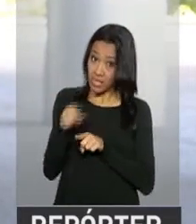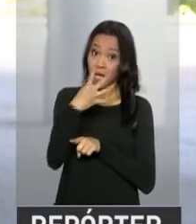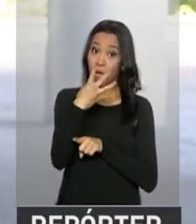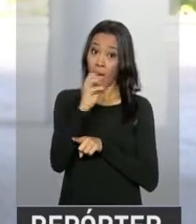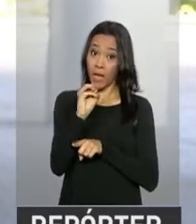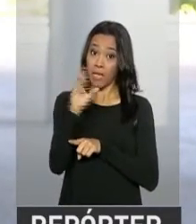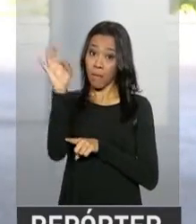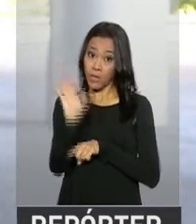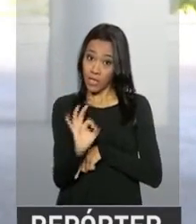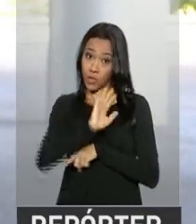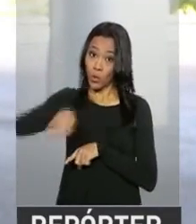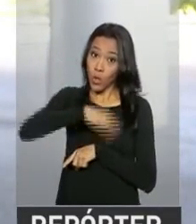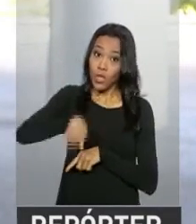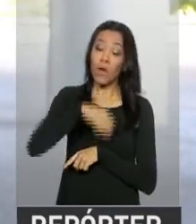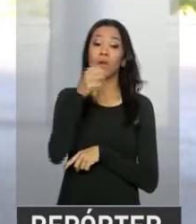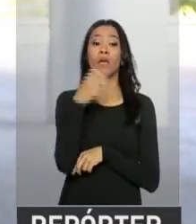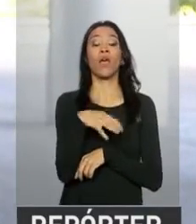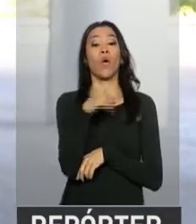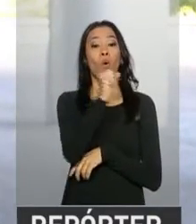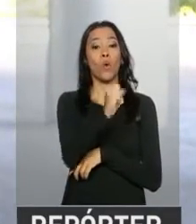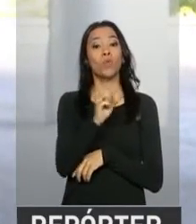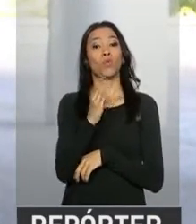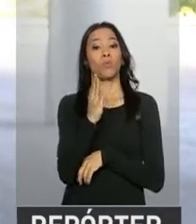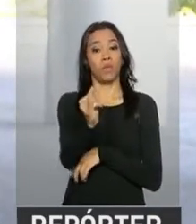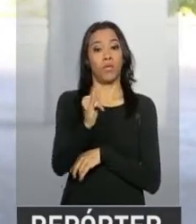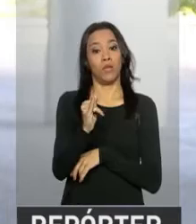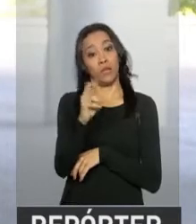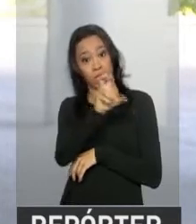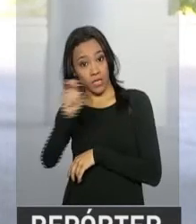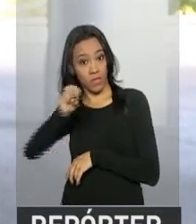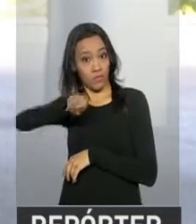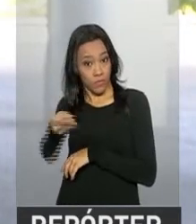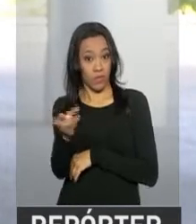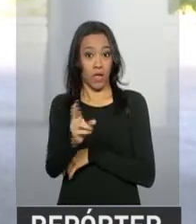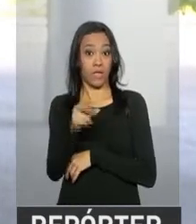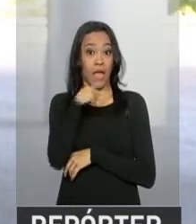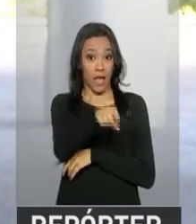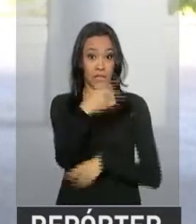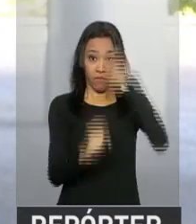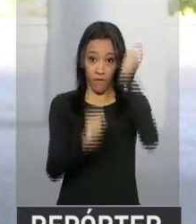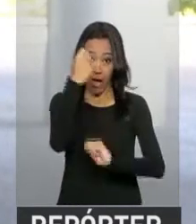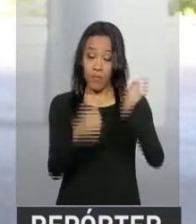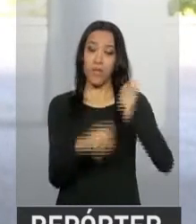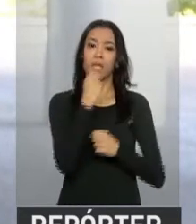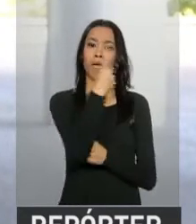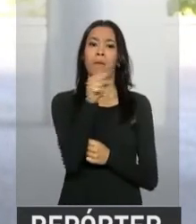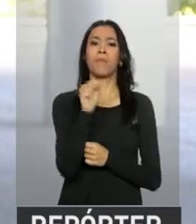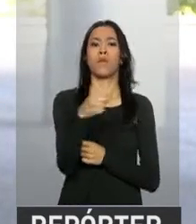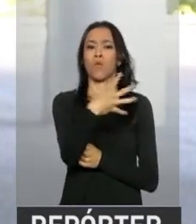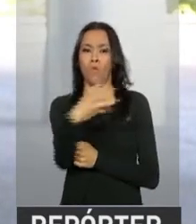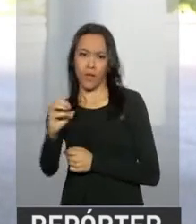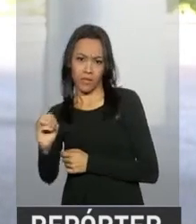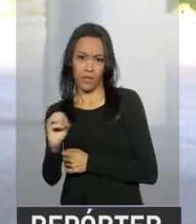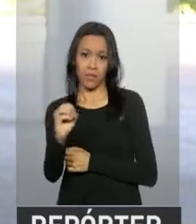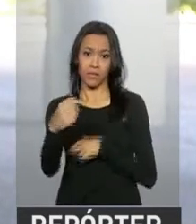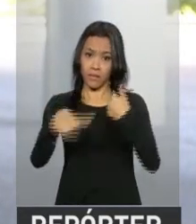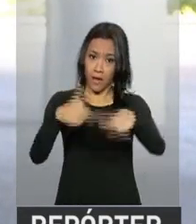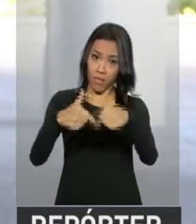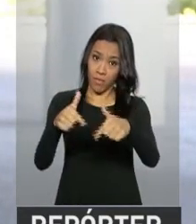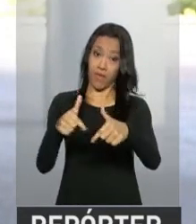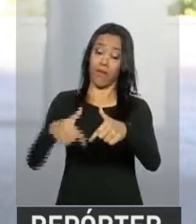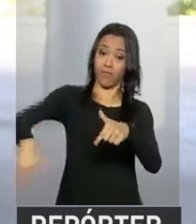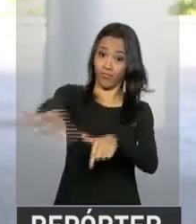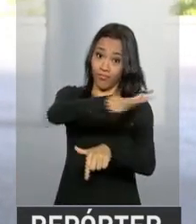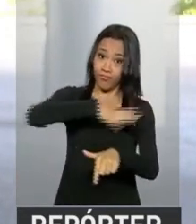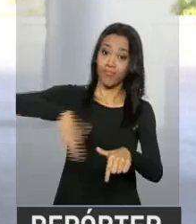total que é de oito milhões e meio de reais a fábrica deve gerar 1.400 empregos diretos e indiretos e deve